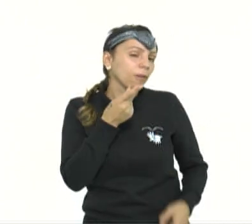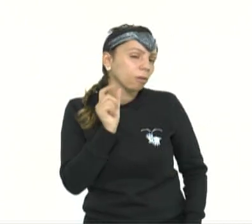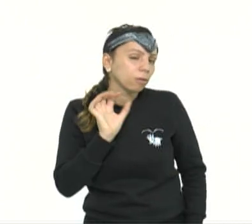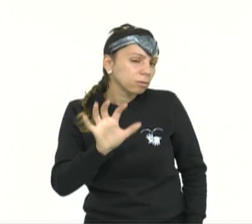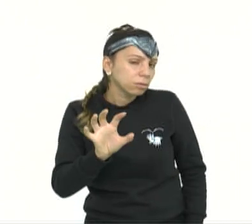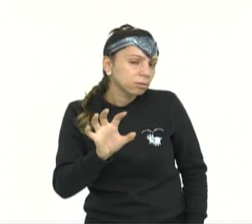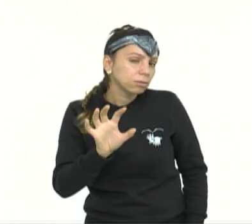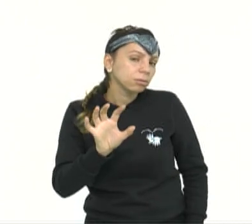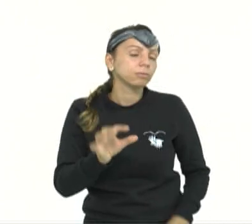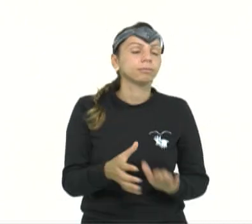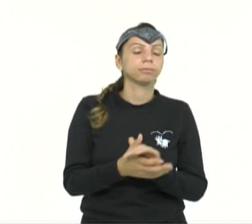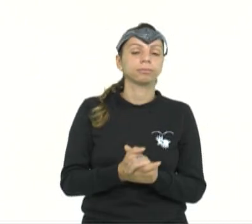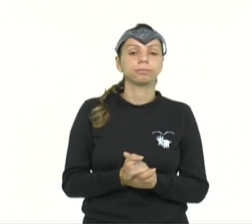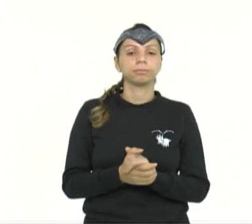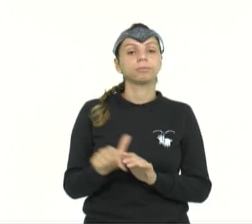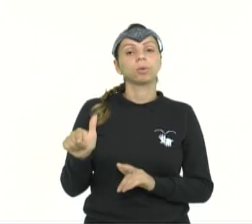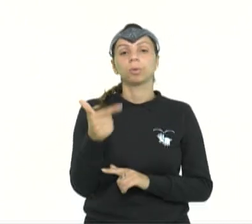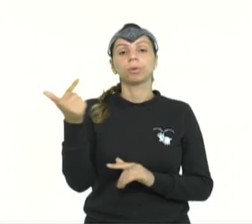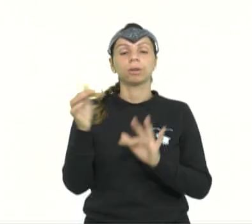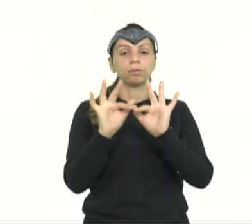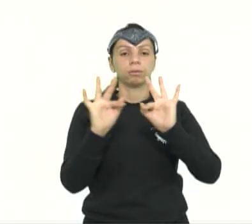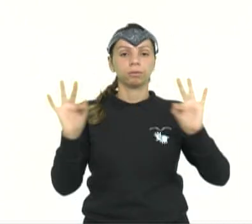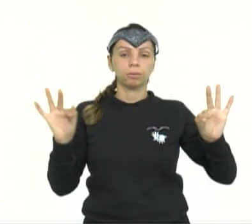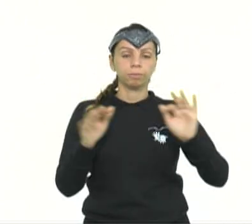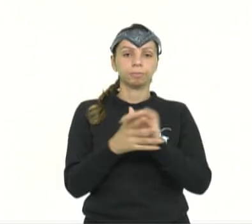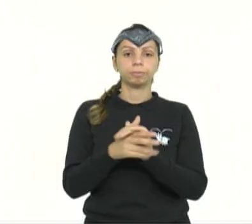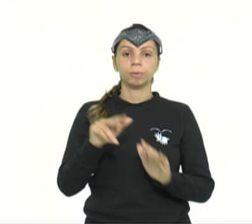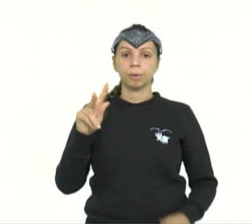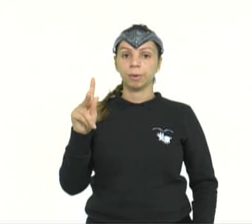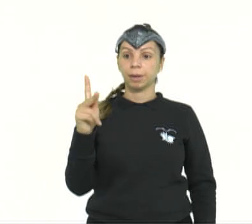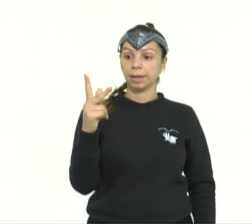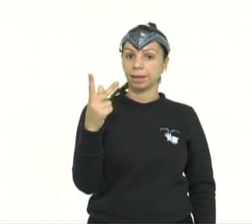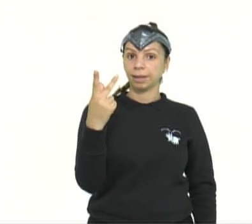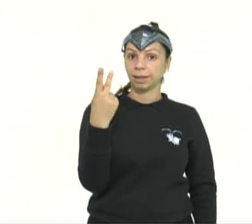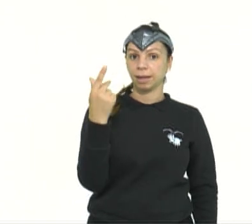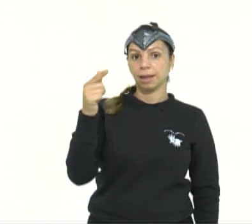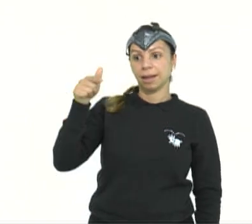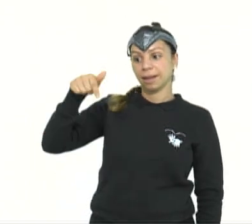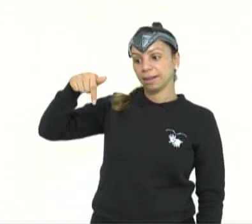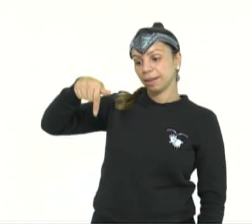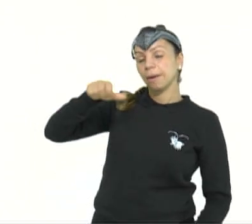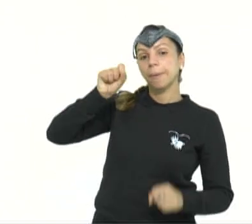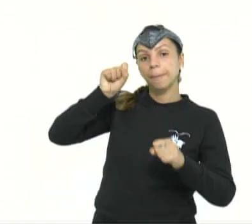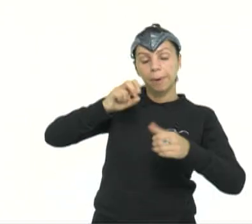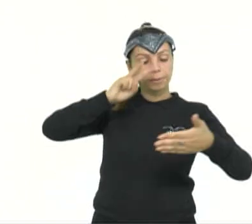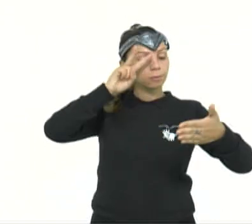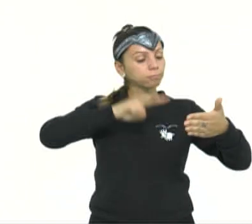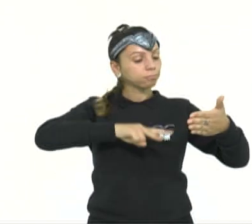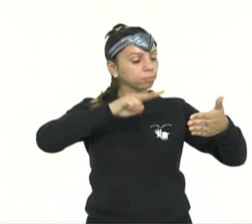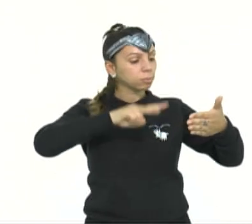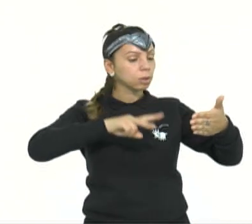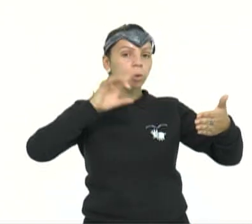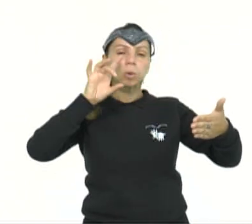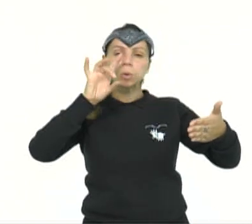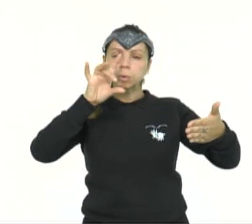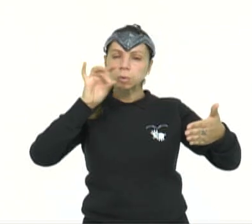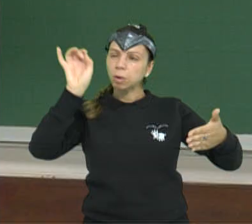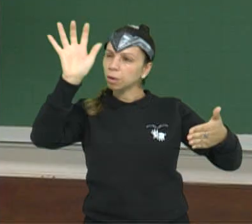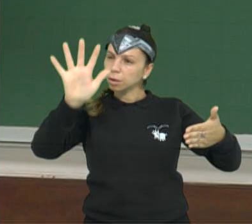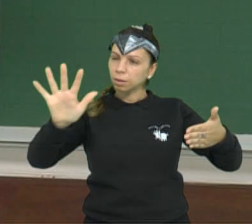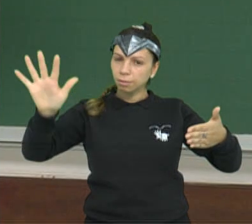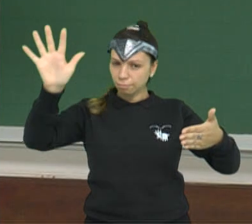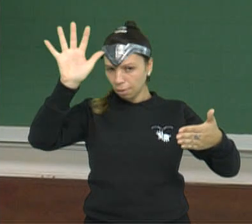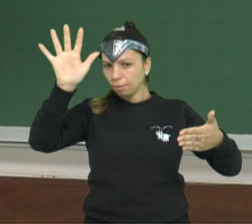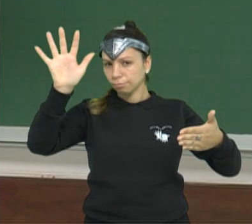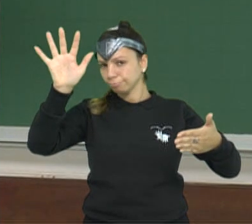isso? Vamos ver a outra frase. As HQs podem ser lidas apenas através das imagens.